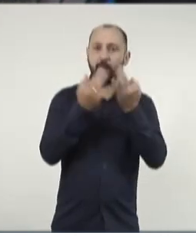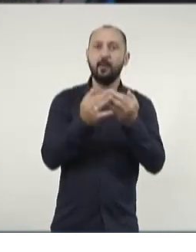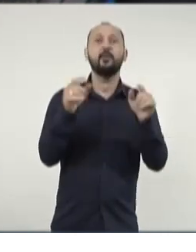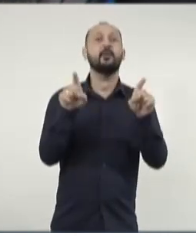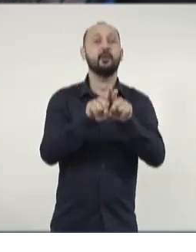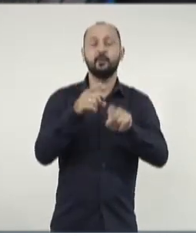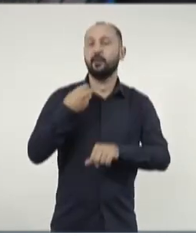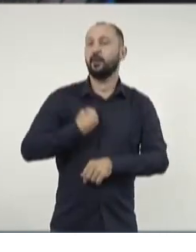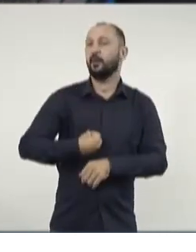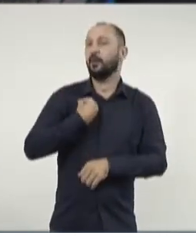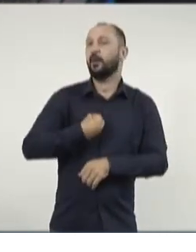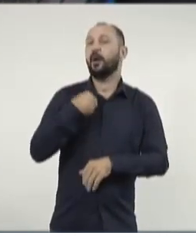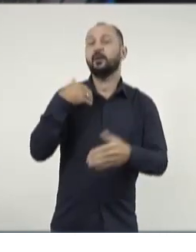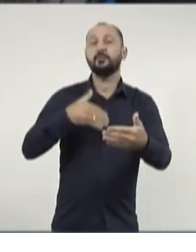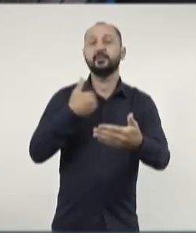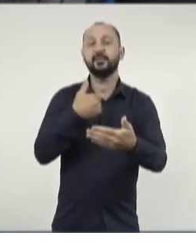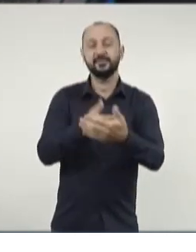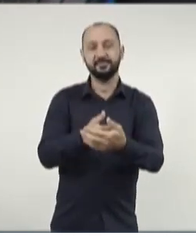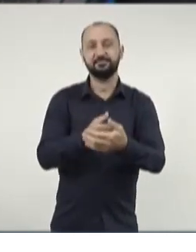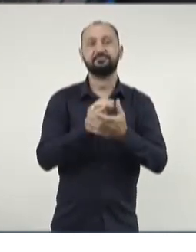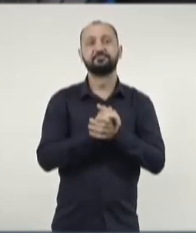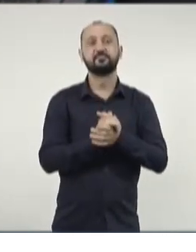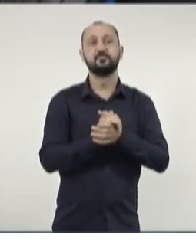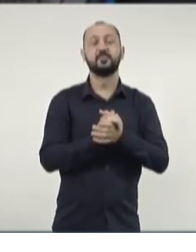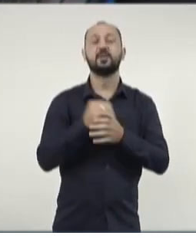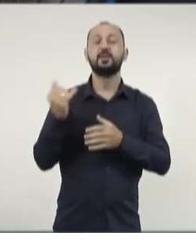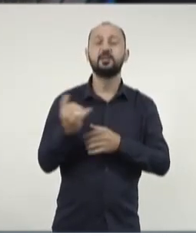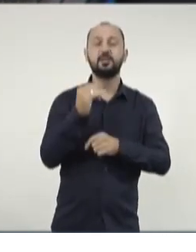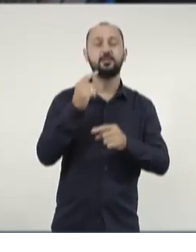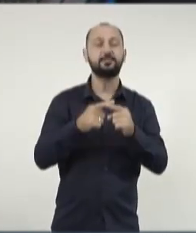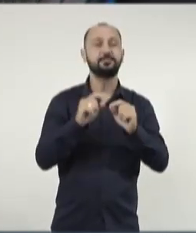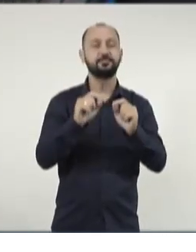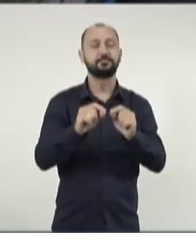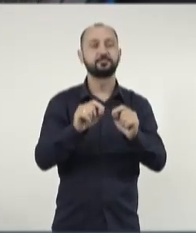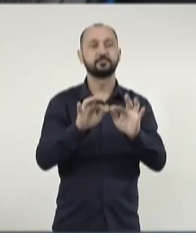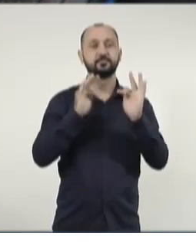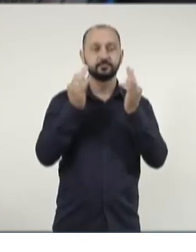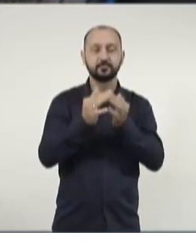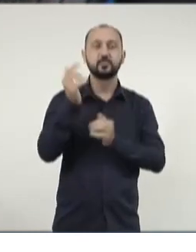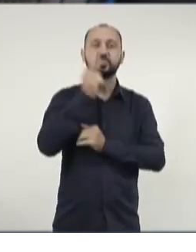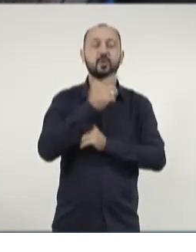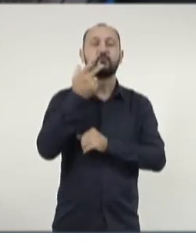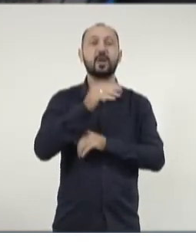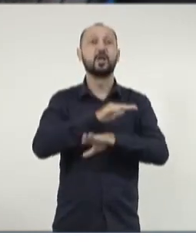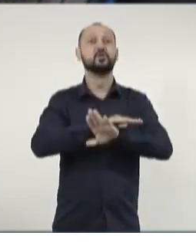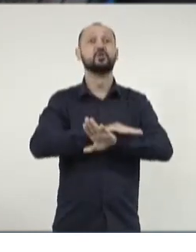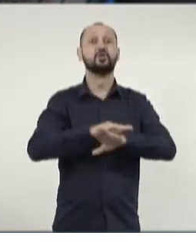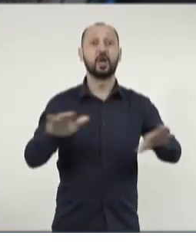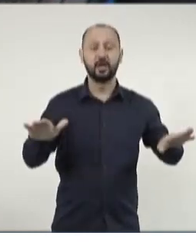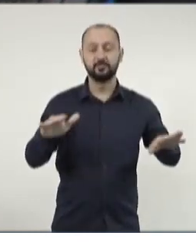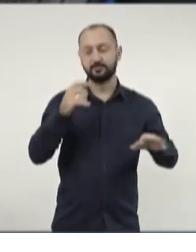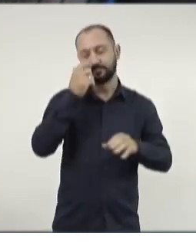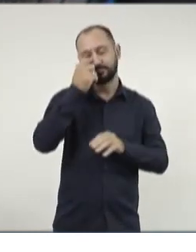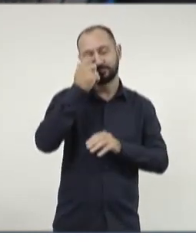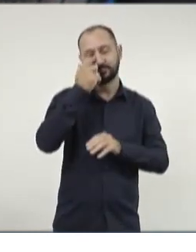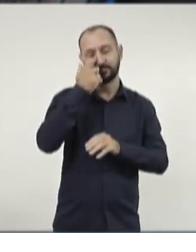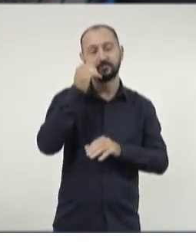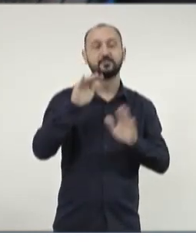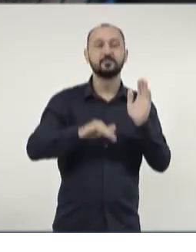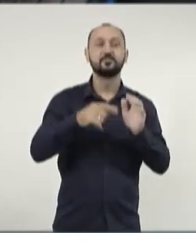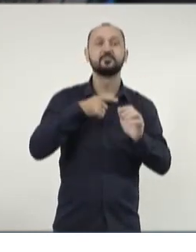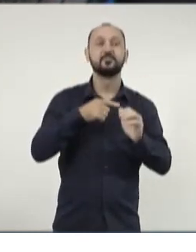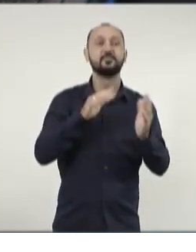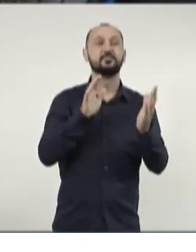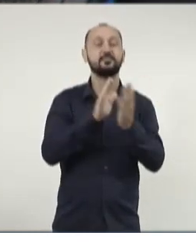também participa desse processo e é muito importante. E para a família poder falar que chega, muitas vezes tem